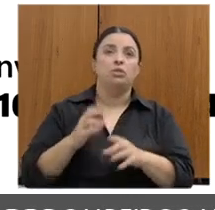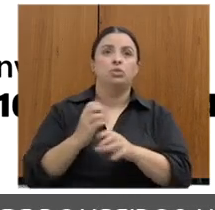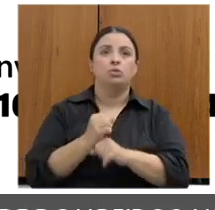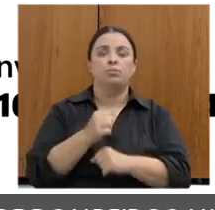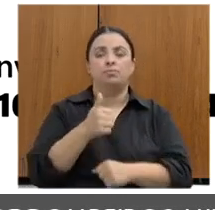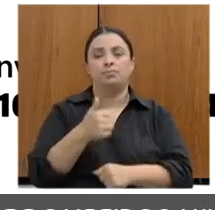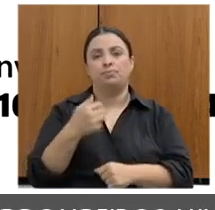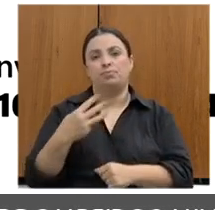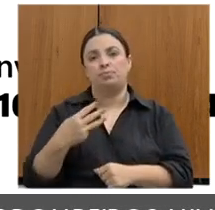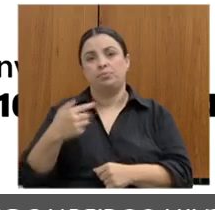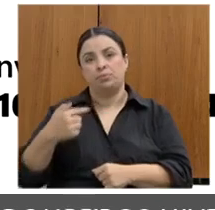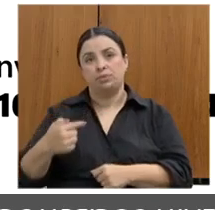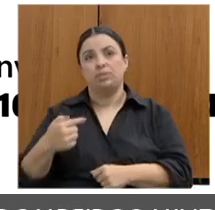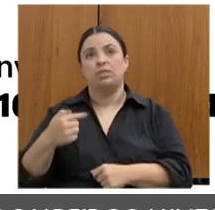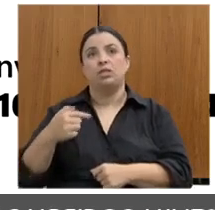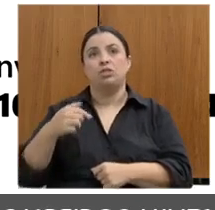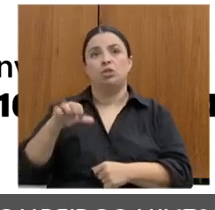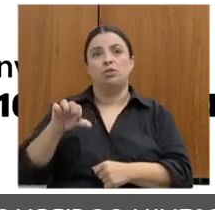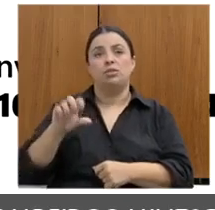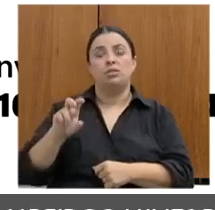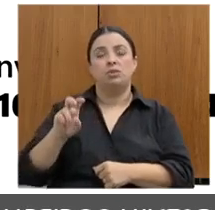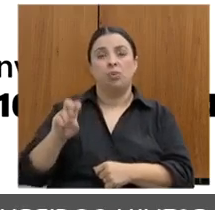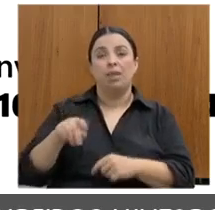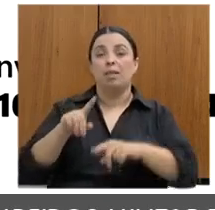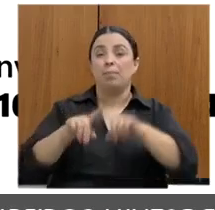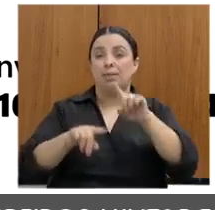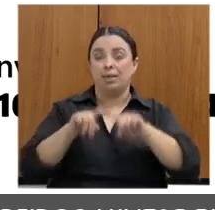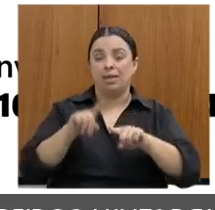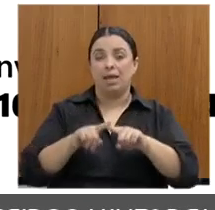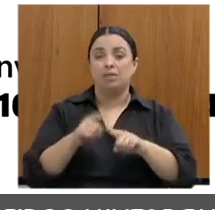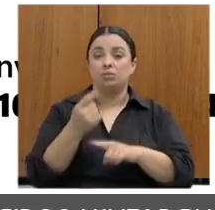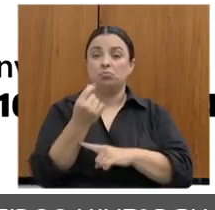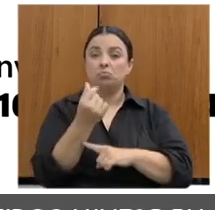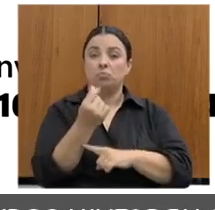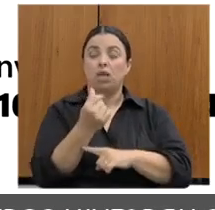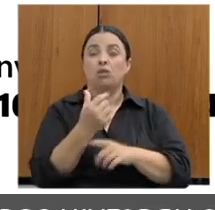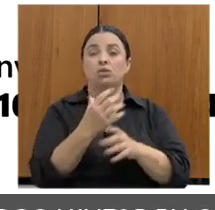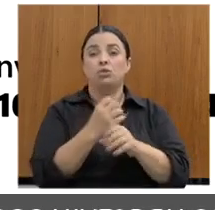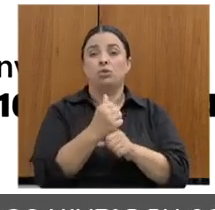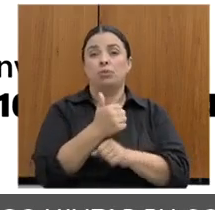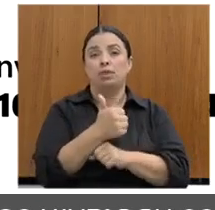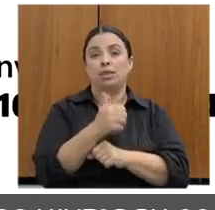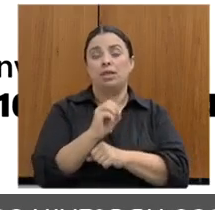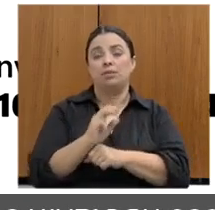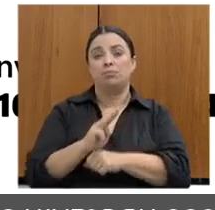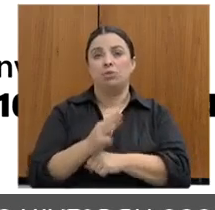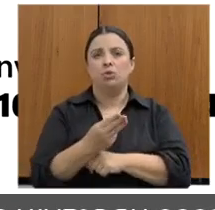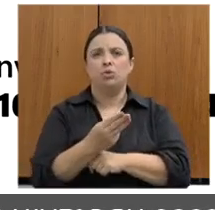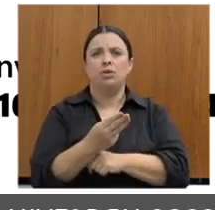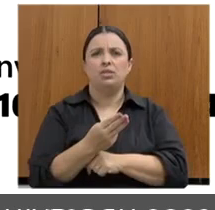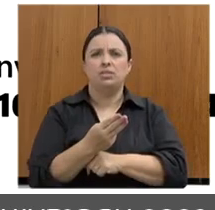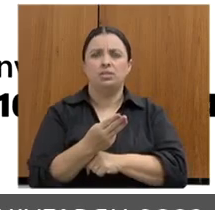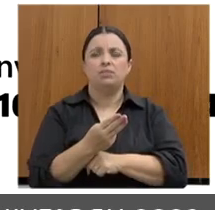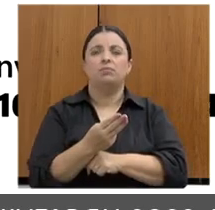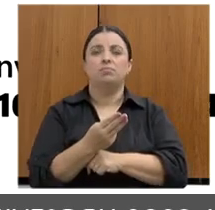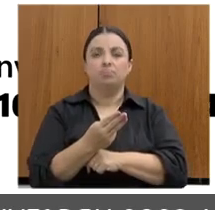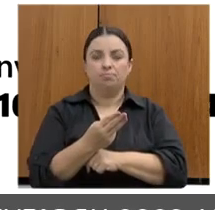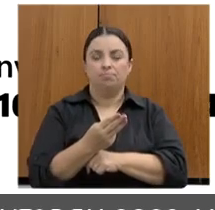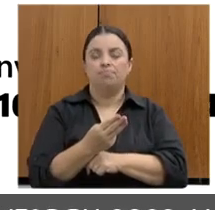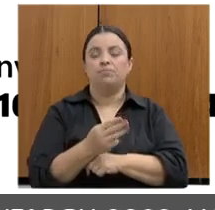137 mil itens em um total de dez milhões 258 já distribuído em